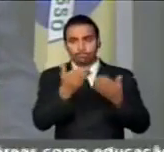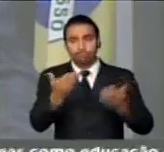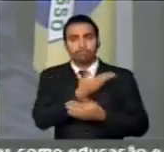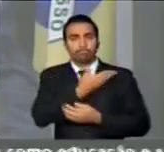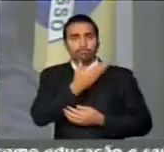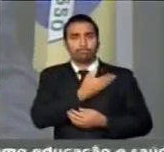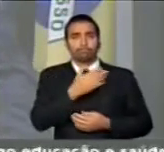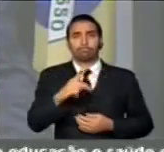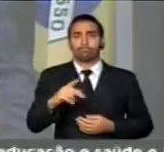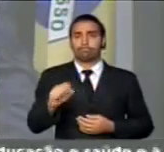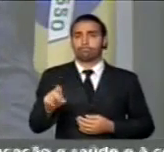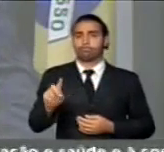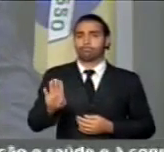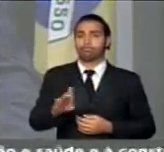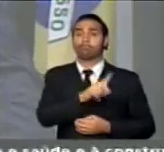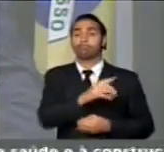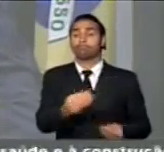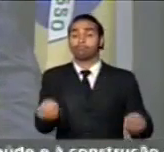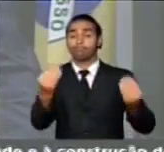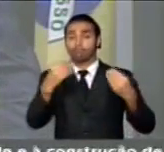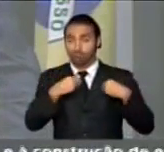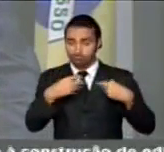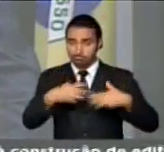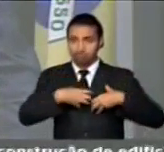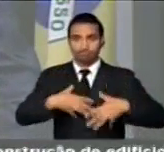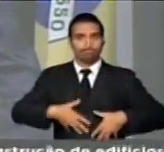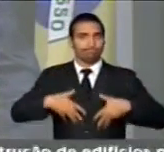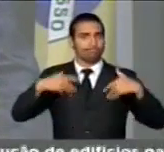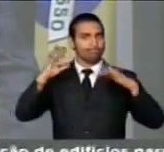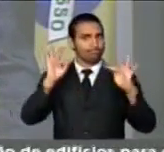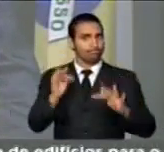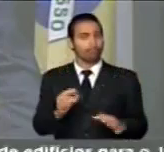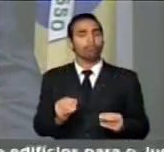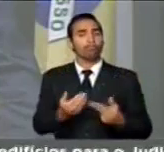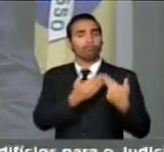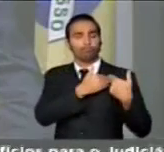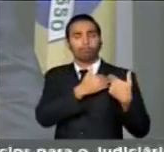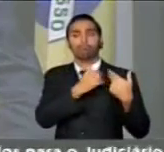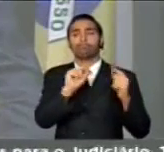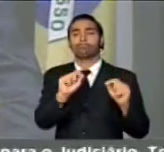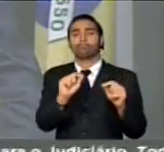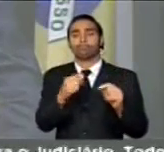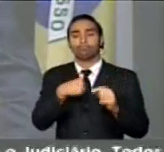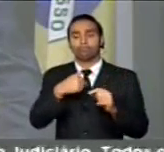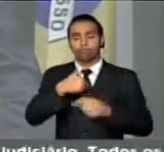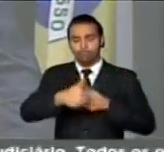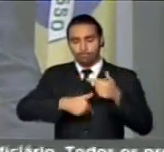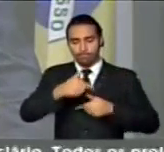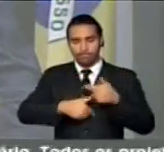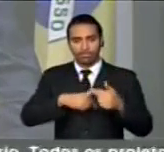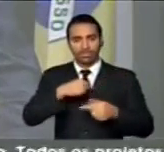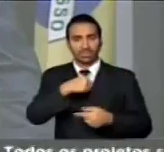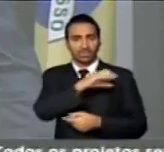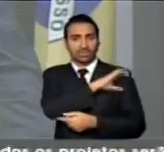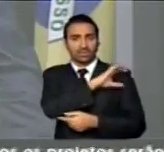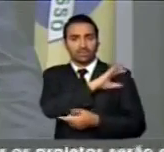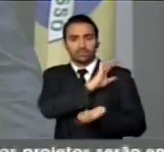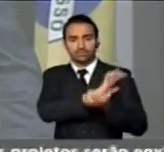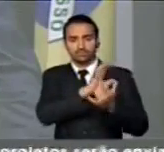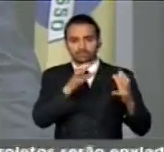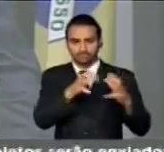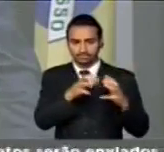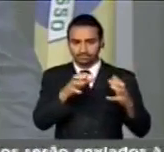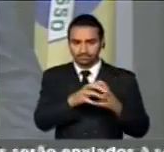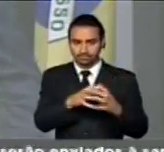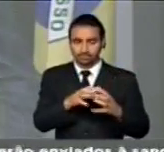do PSDB que me deram a honra e a responsabilidade de poder atuar como coordenador da